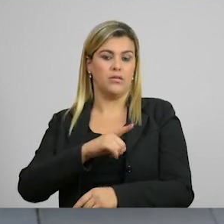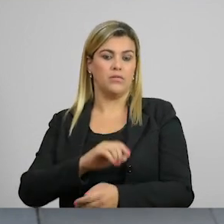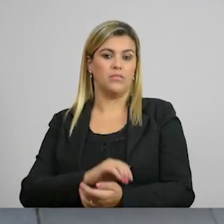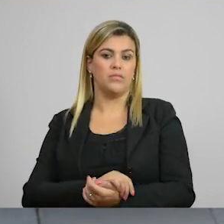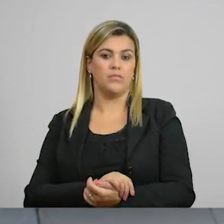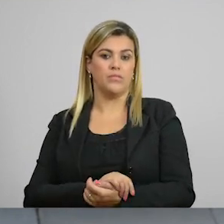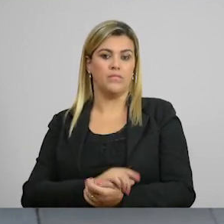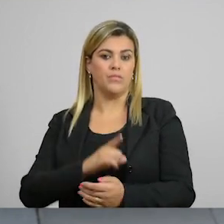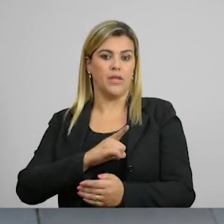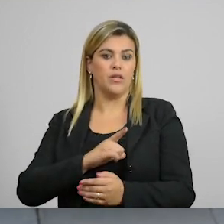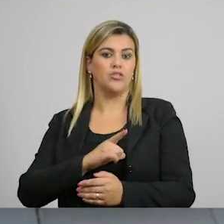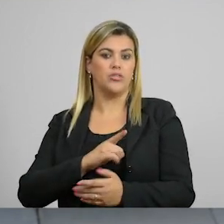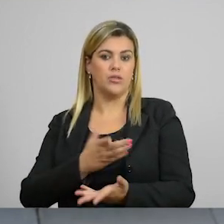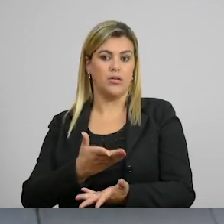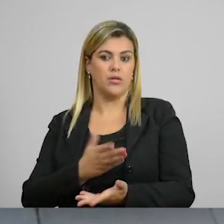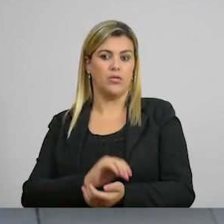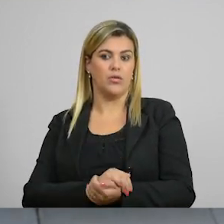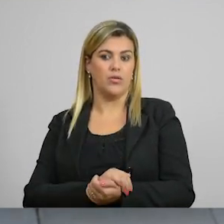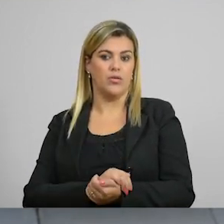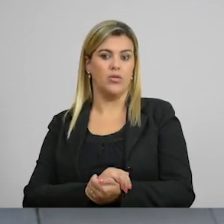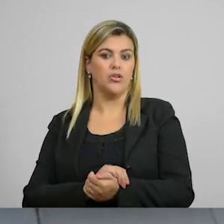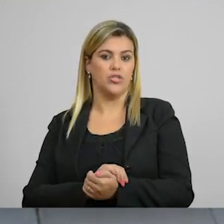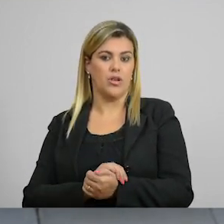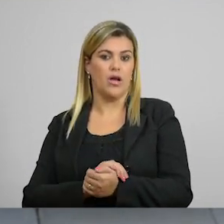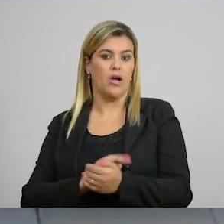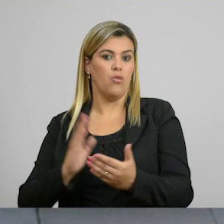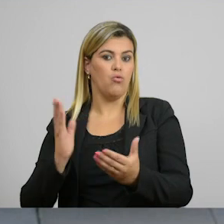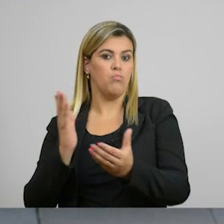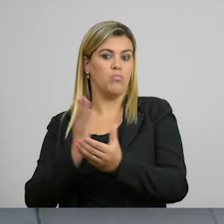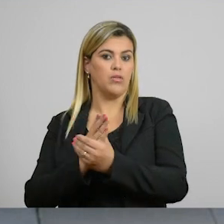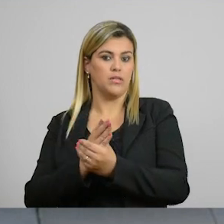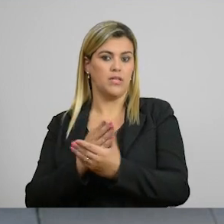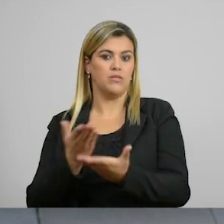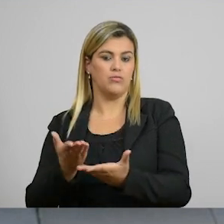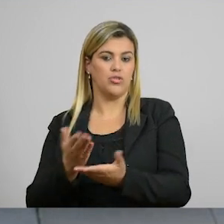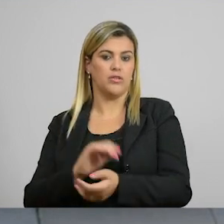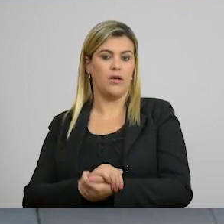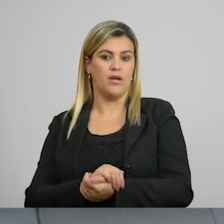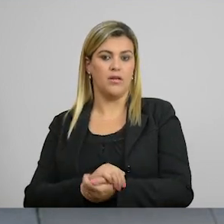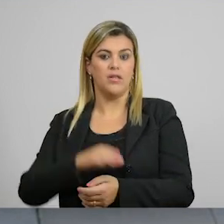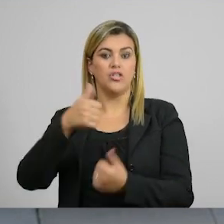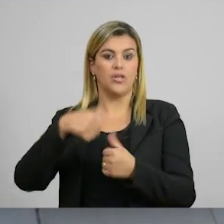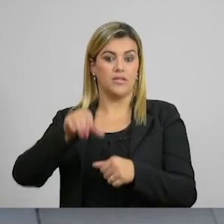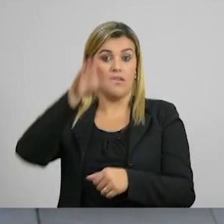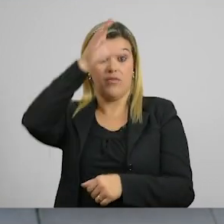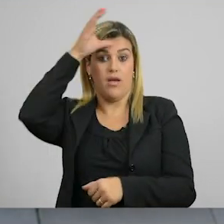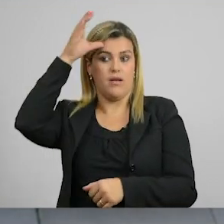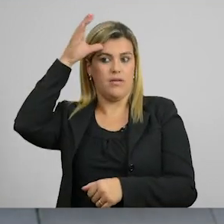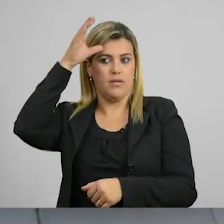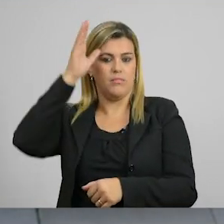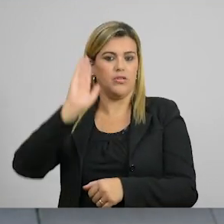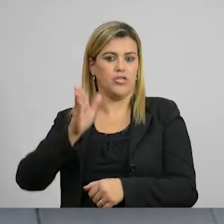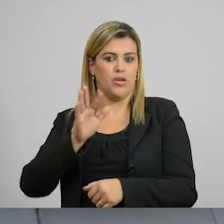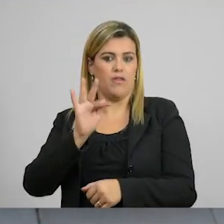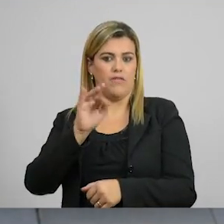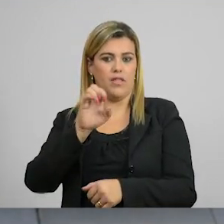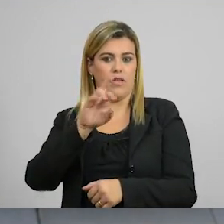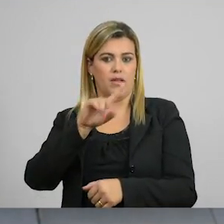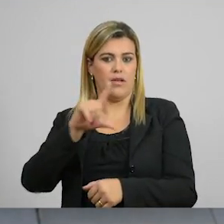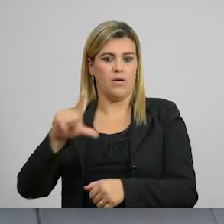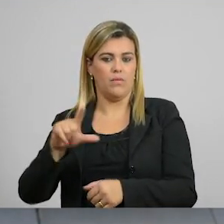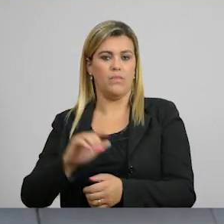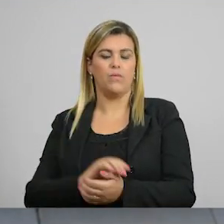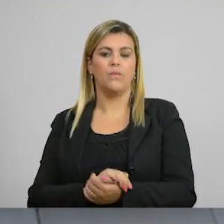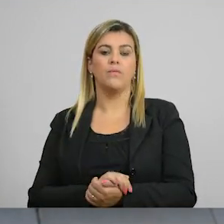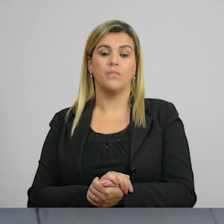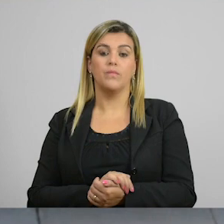tinha um processo já correndo, já tinha ido para a Câmara dos Deputados